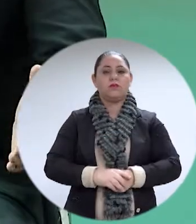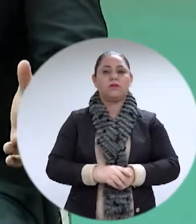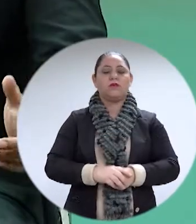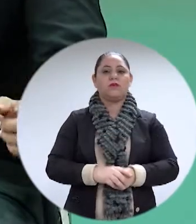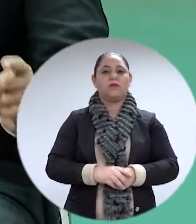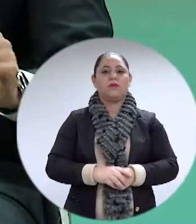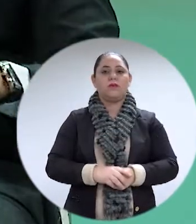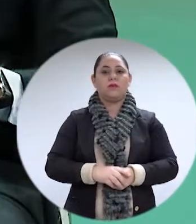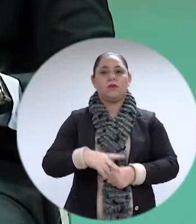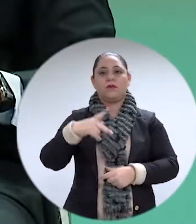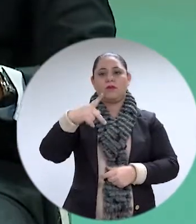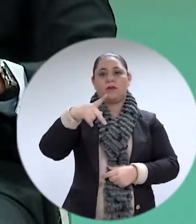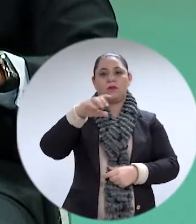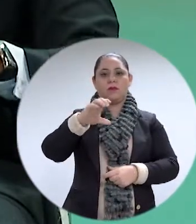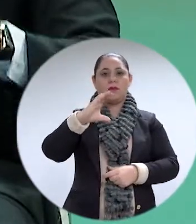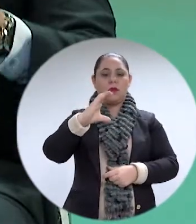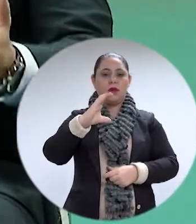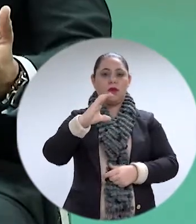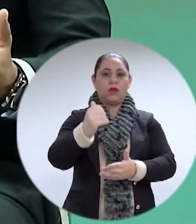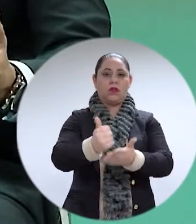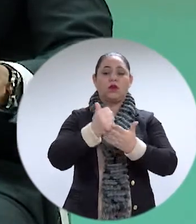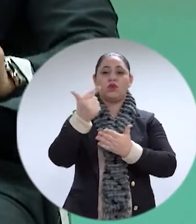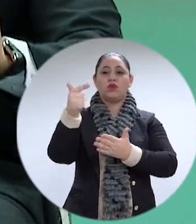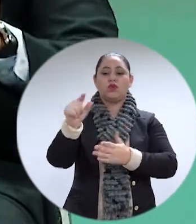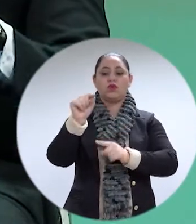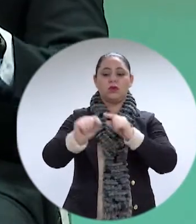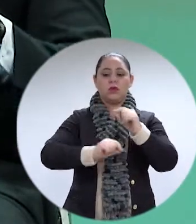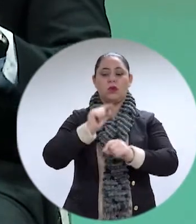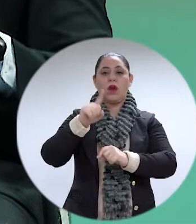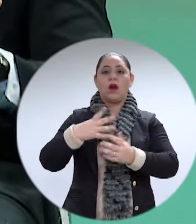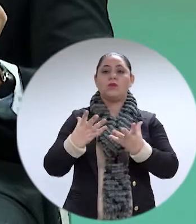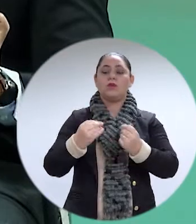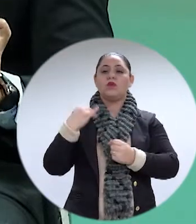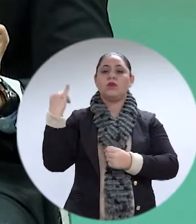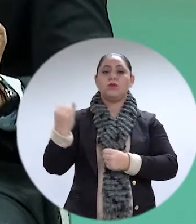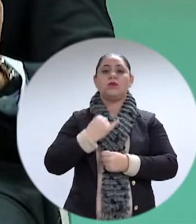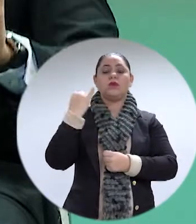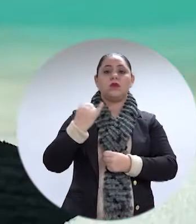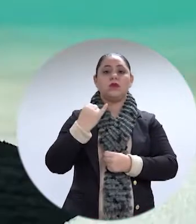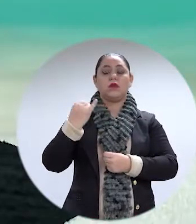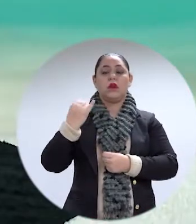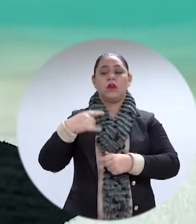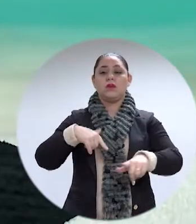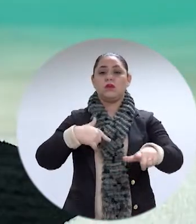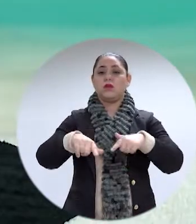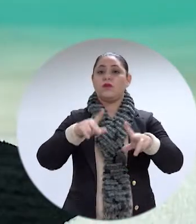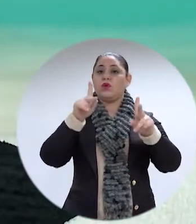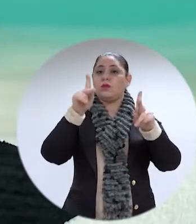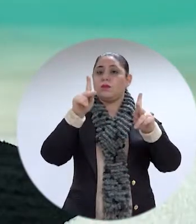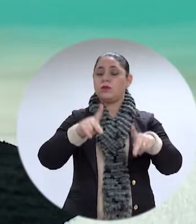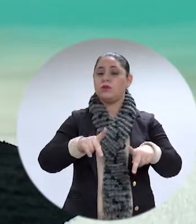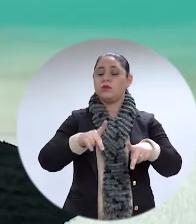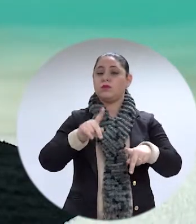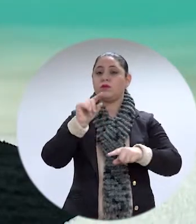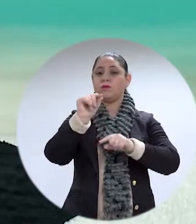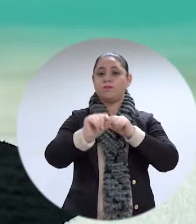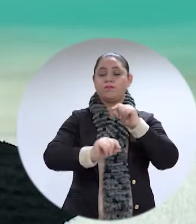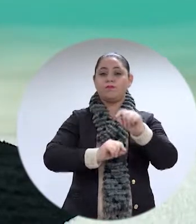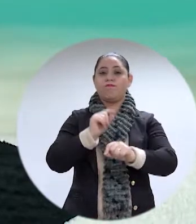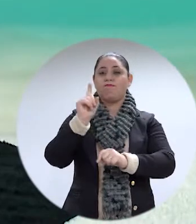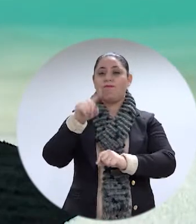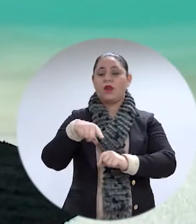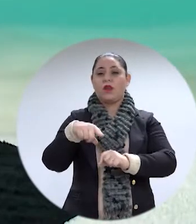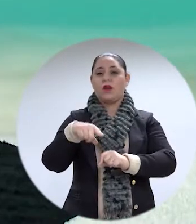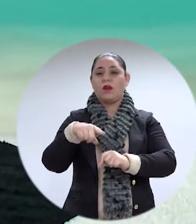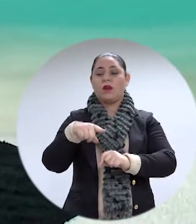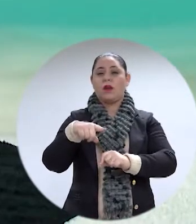mediante concurso. E a PEC traz mais um ponto que é bem importante. Os empregados públicos, que